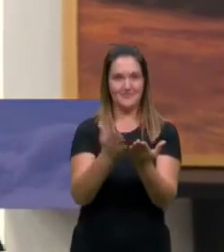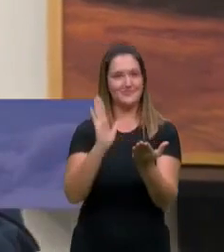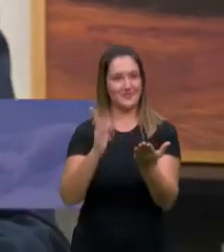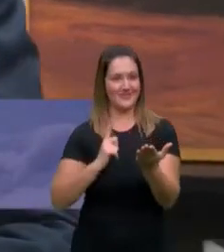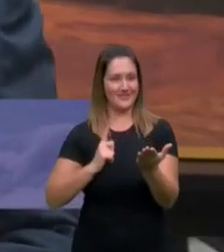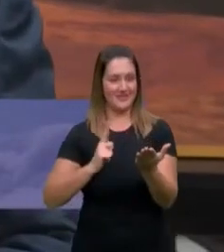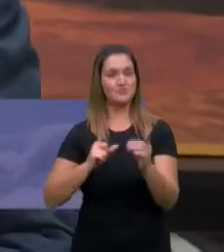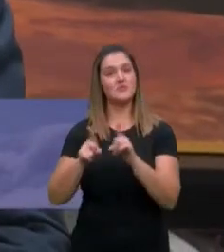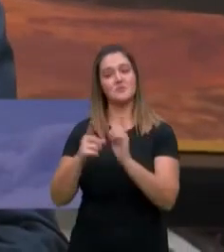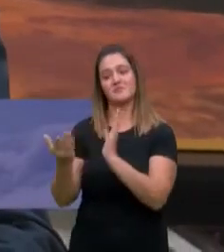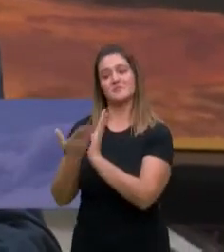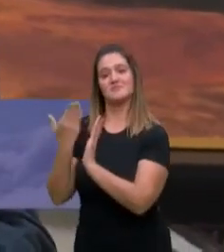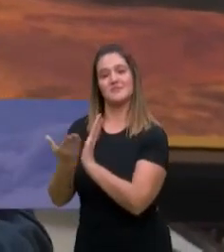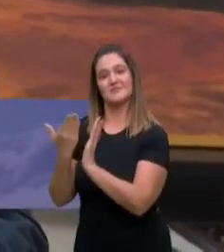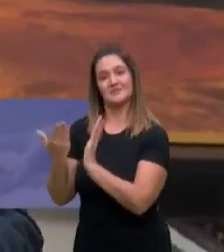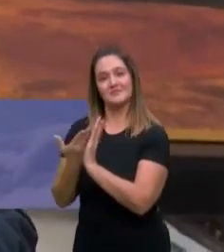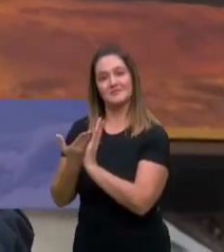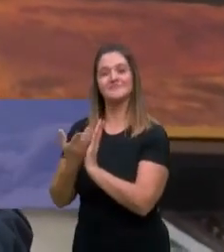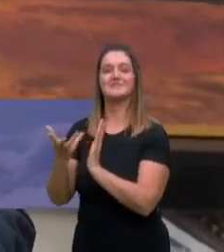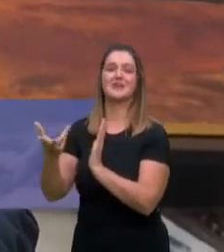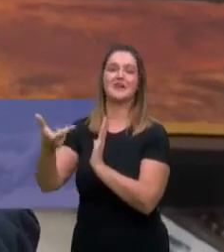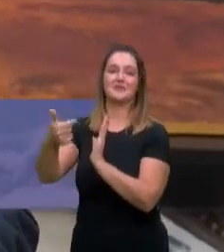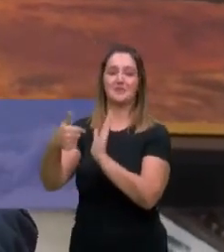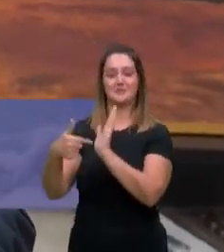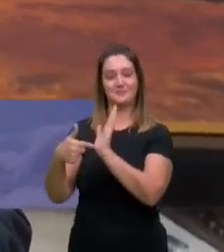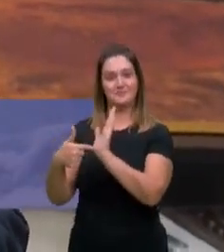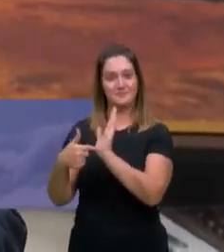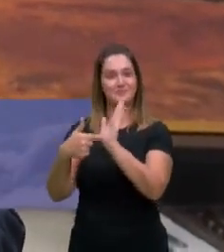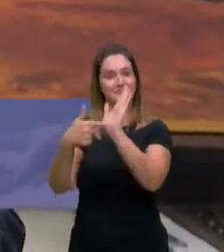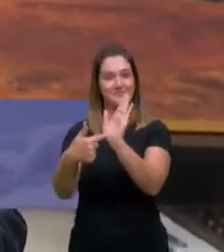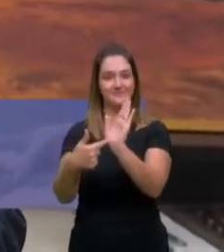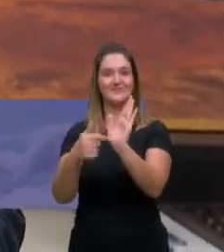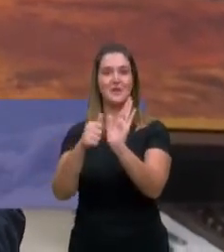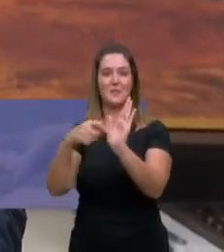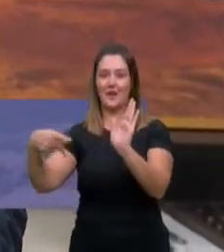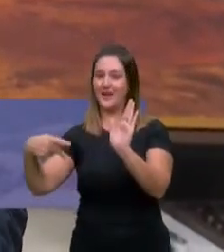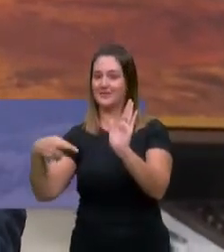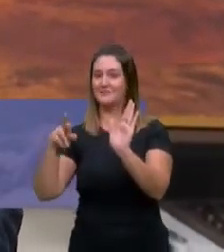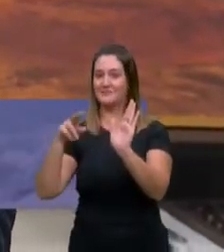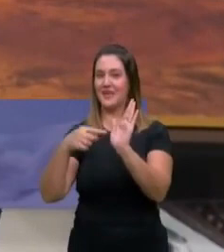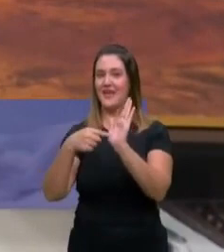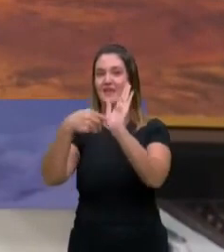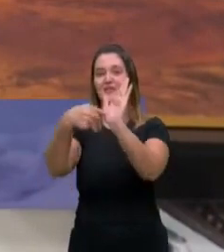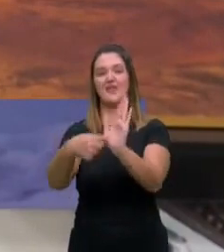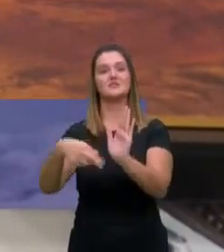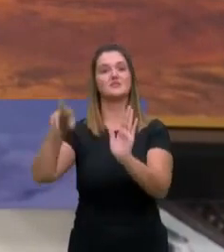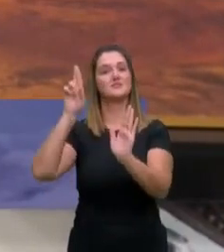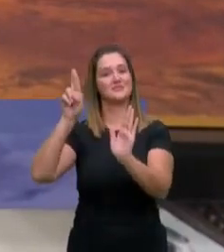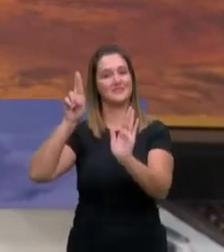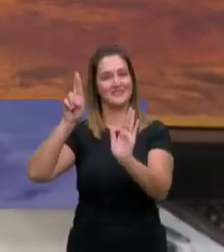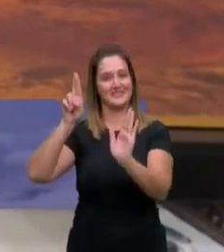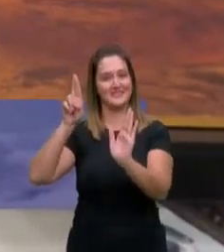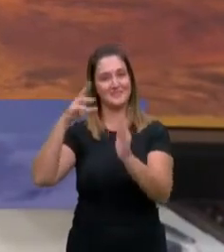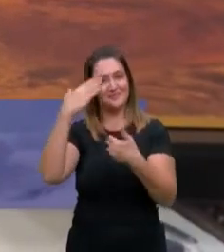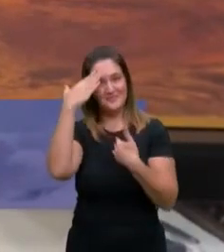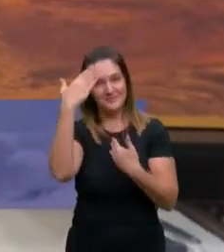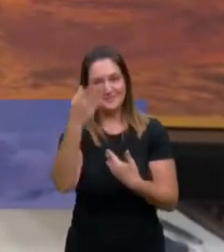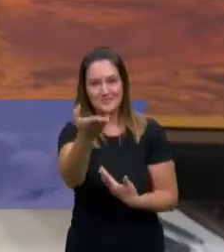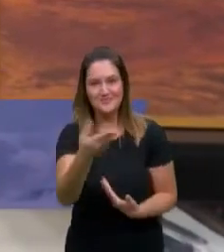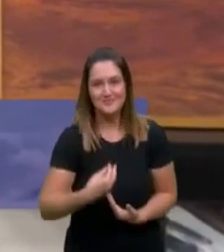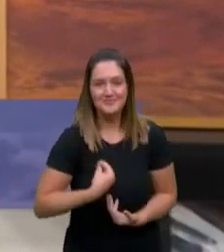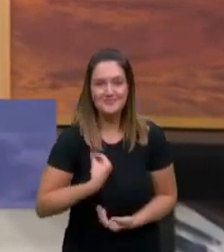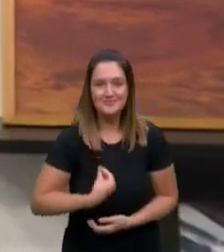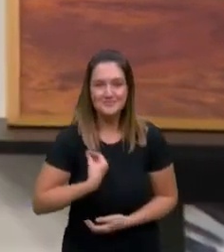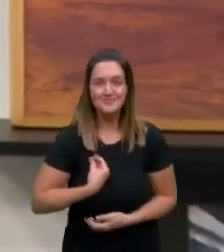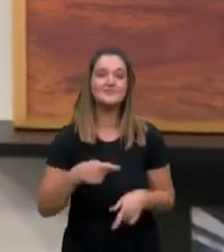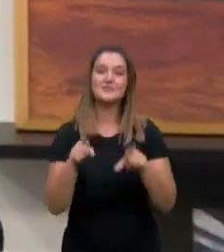manual do estudo bíblico. Olha que maravilha. Esse é Apocalipse, Revelações de Esperança. Obrigado por